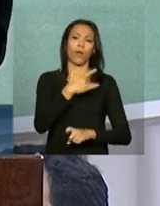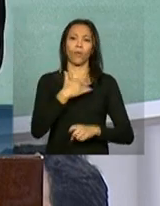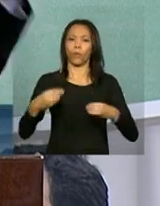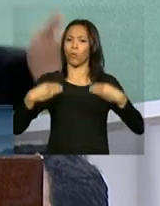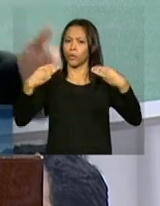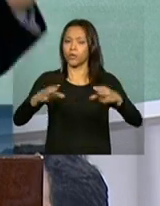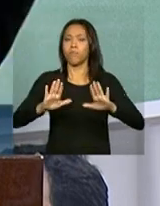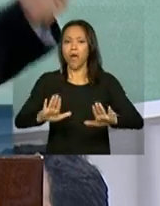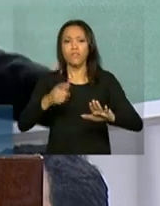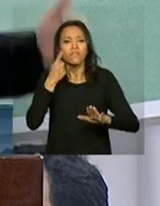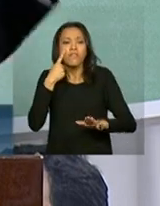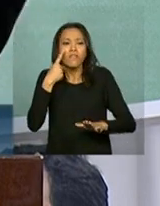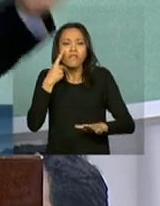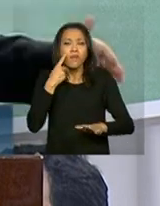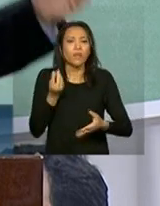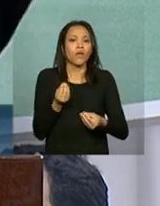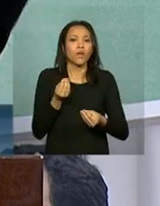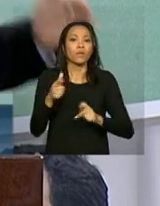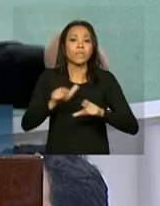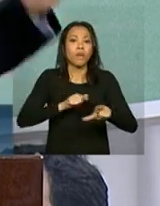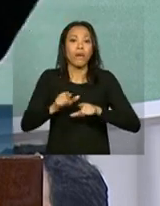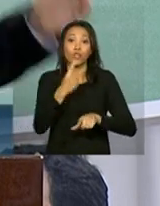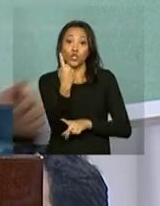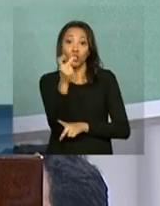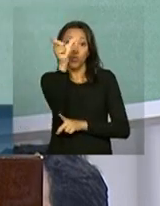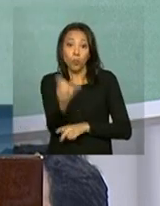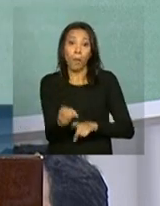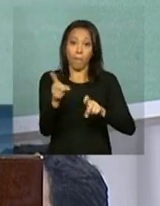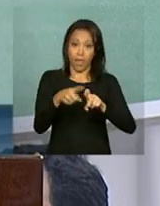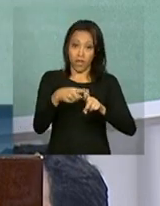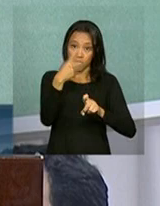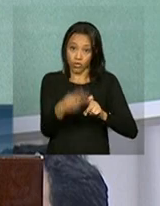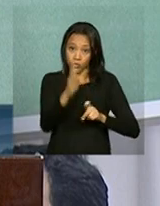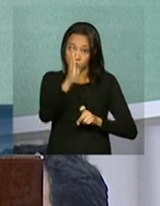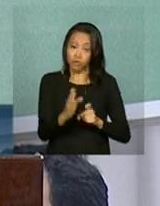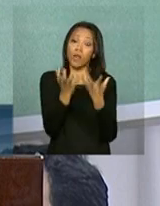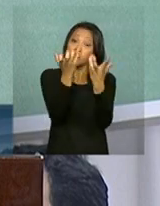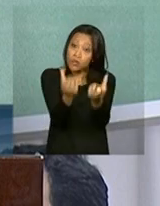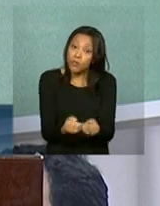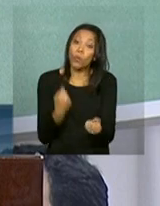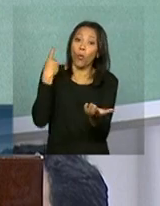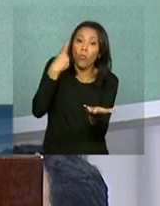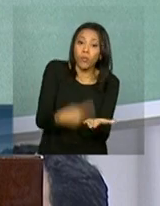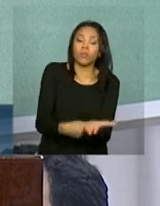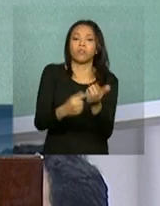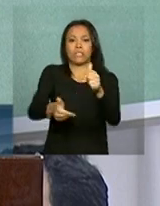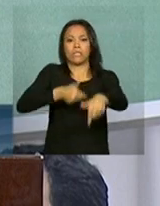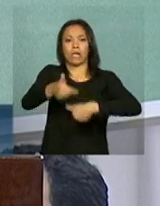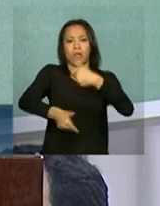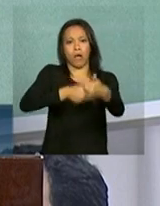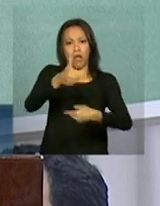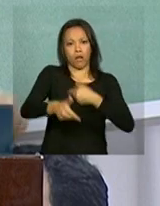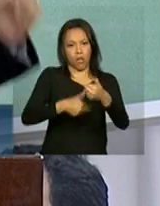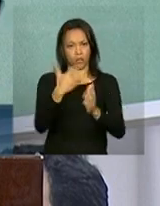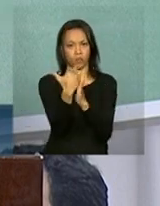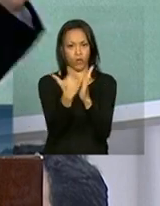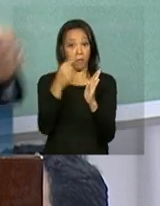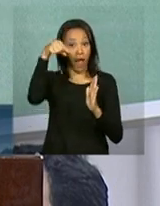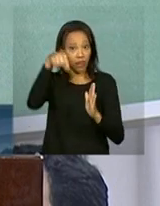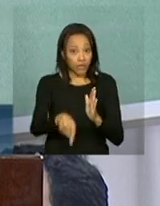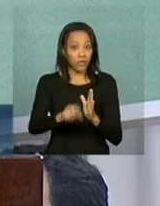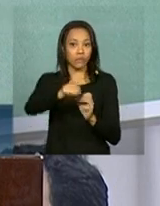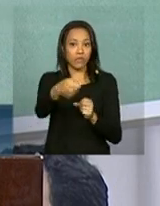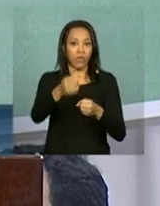faz, mas ia acompanhar o trabalho de uma médica brasileira que aceitou o desafio de trabalhar no Mais Médicos aqui em Samambaia. A